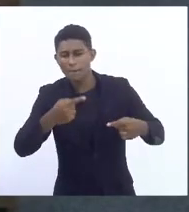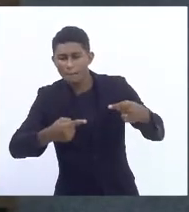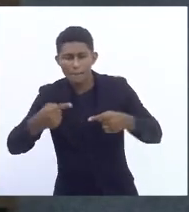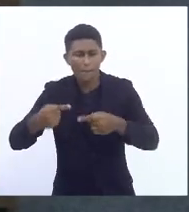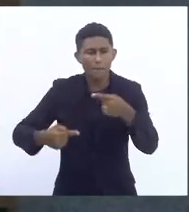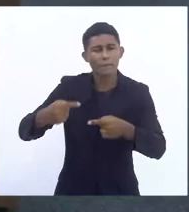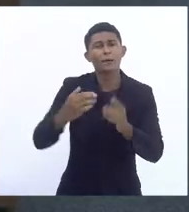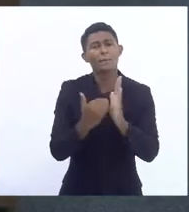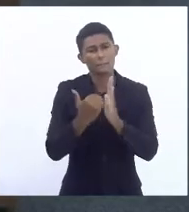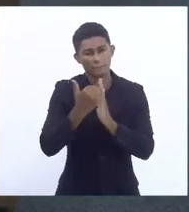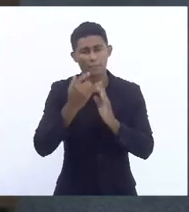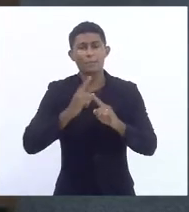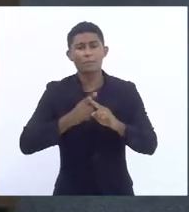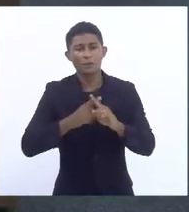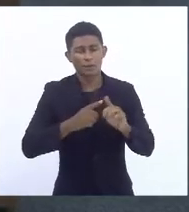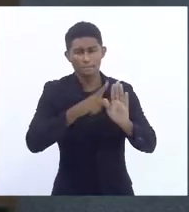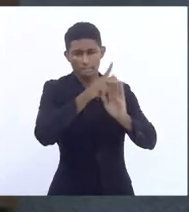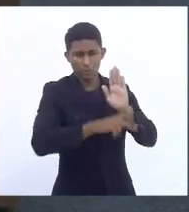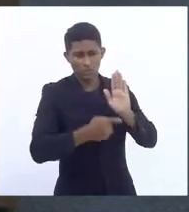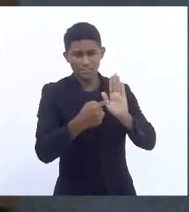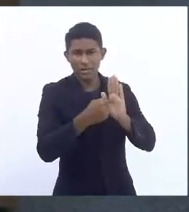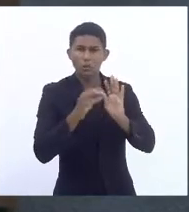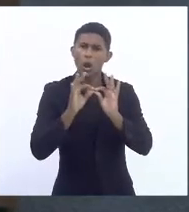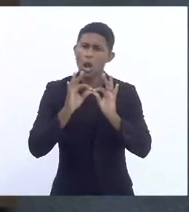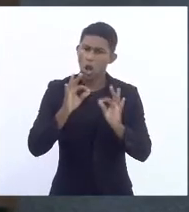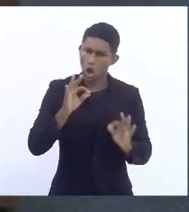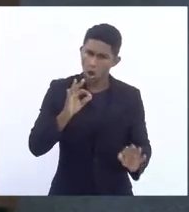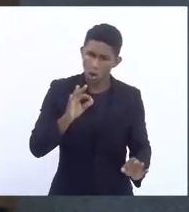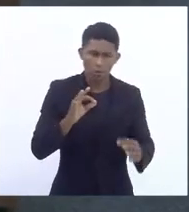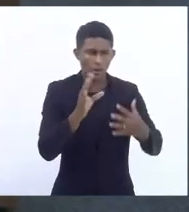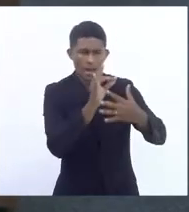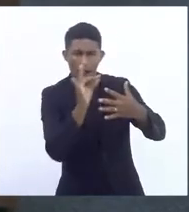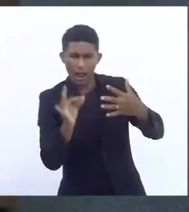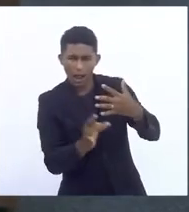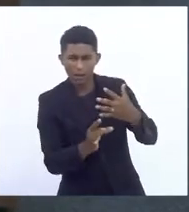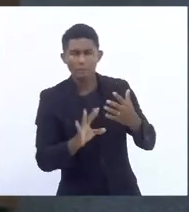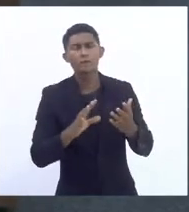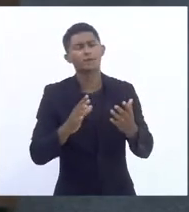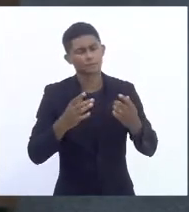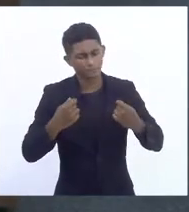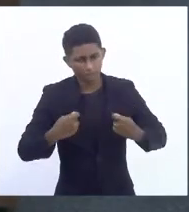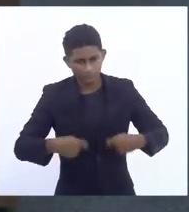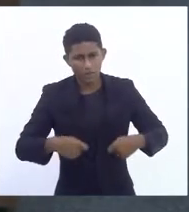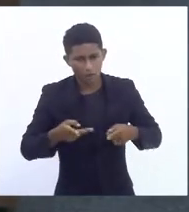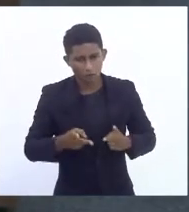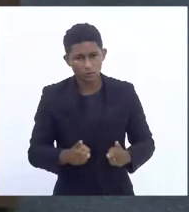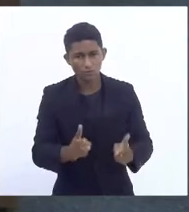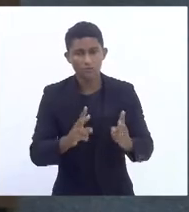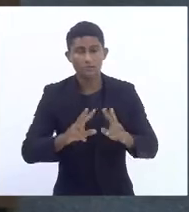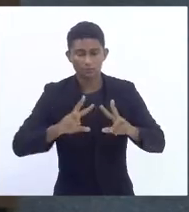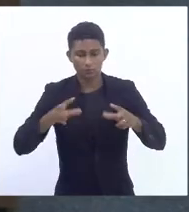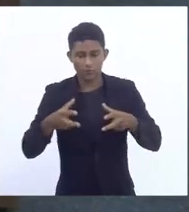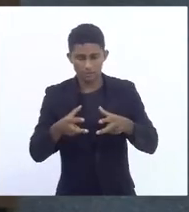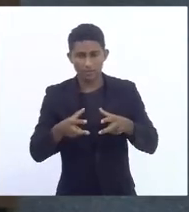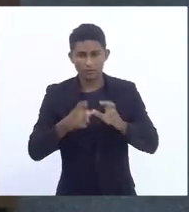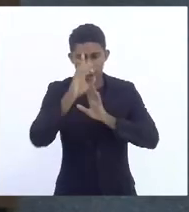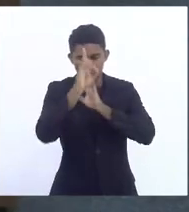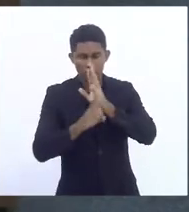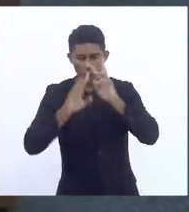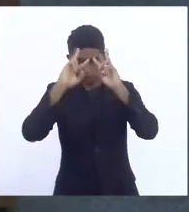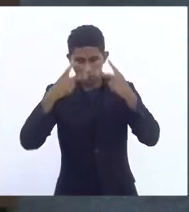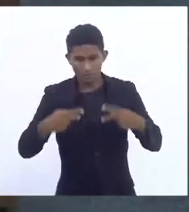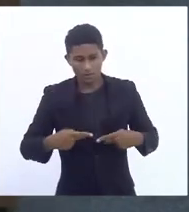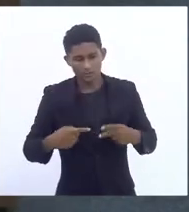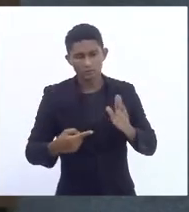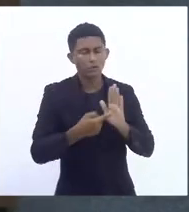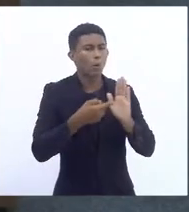extenso, muito detalhado, ele merece prosperar na casa. Portanto, o parecer desta Comissão de Direitos Humanos é favorável